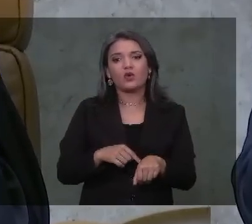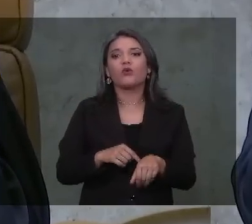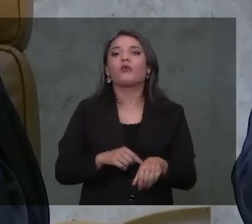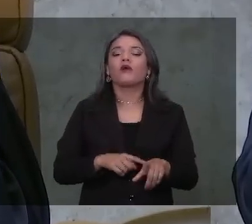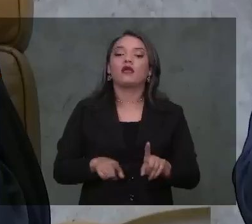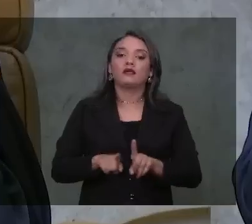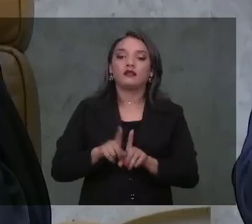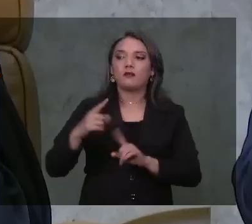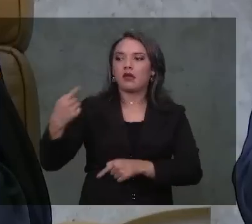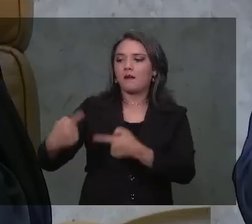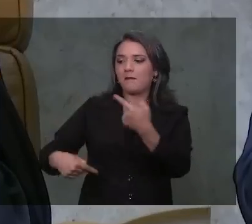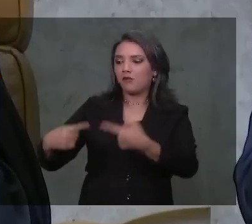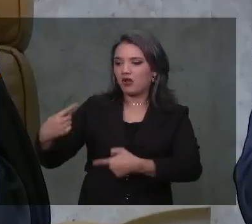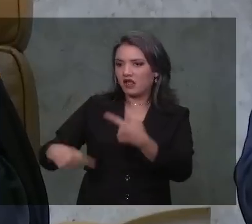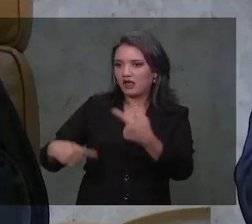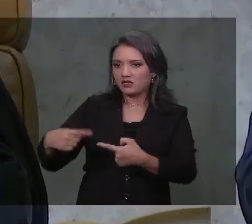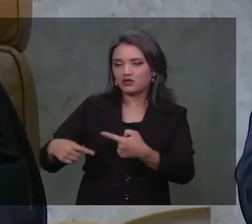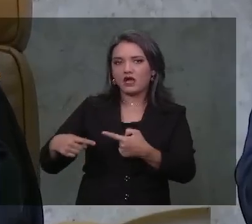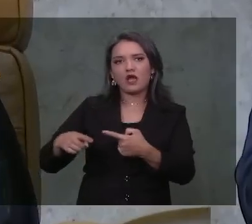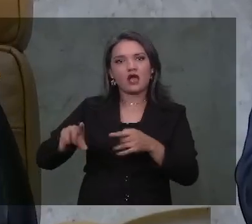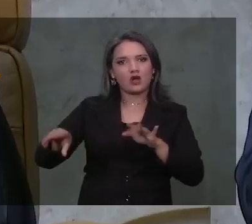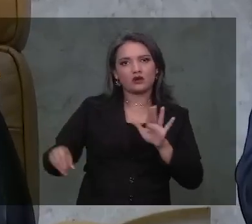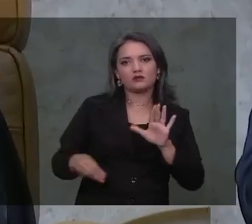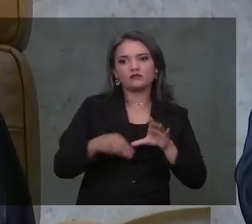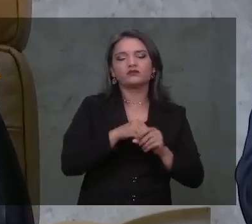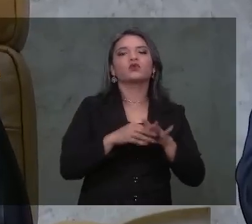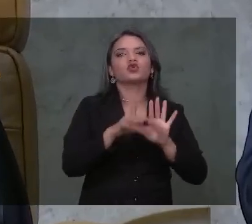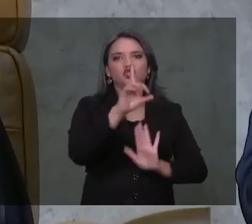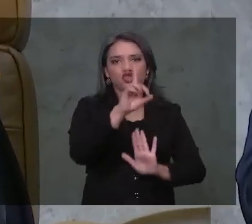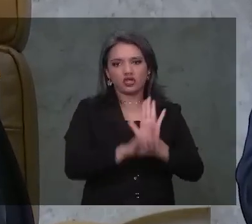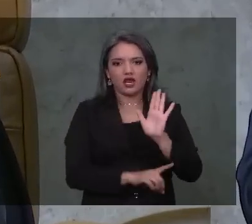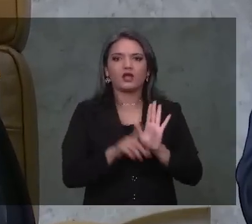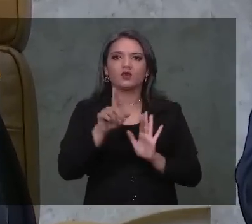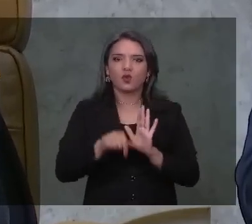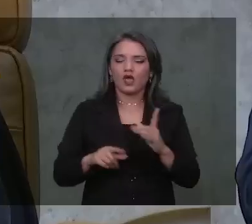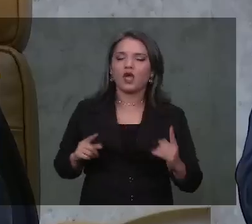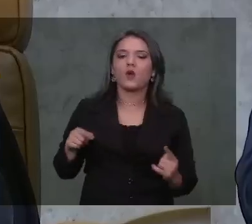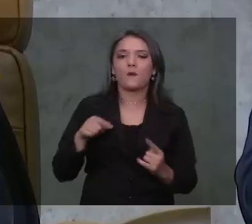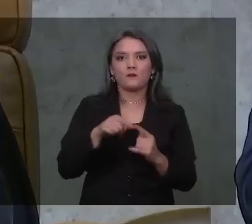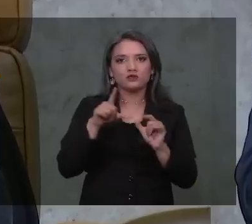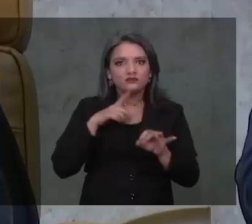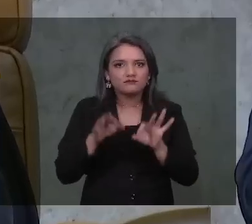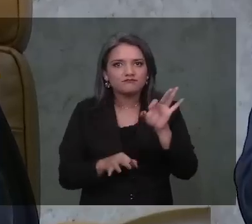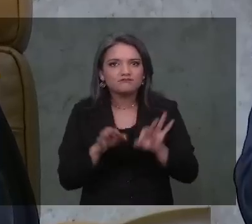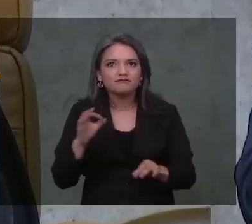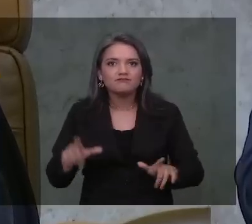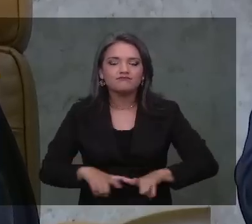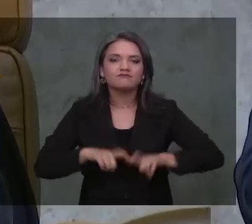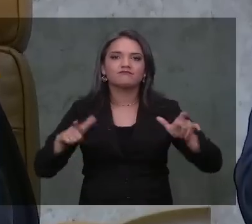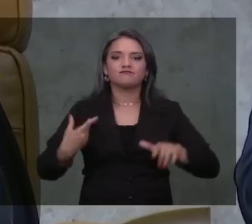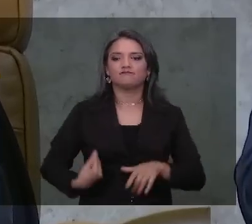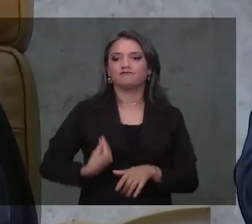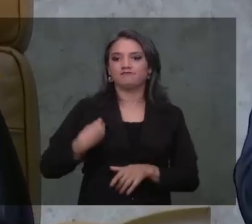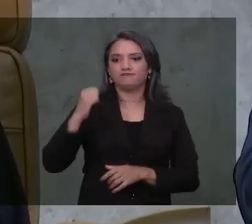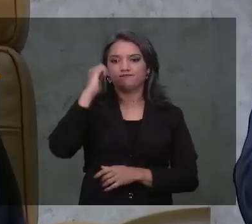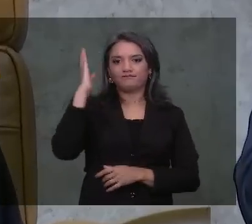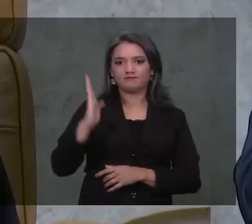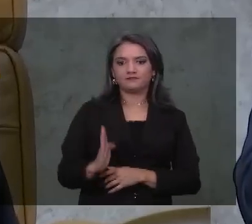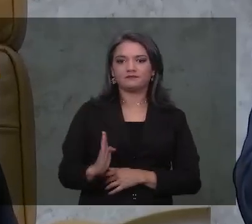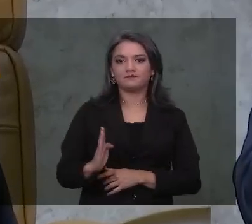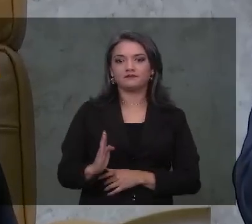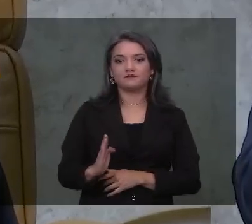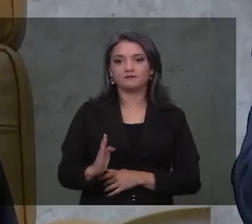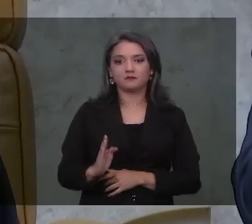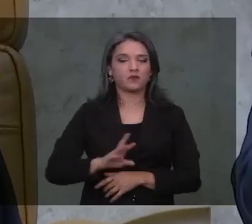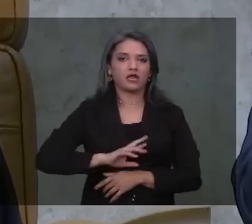política e trazê-la para o direito. Essa é a causa da judicialização ampla da vida no Brasil. Não se trata